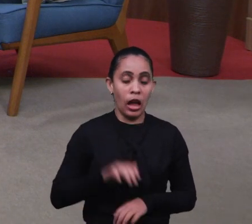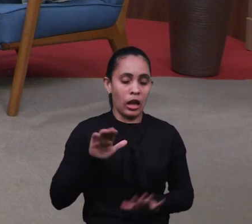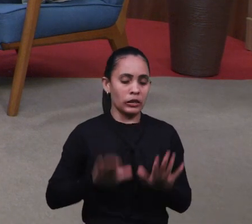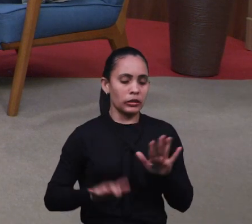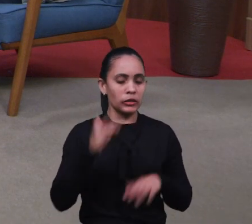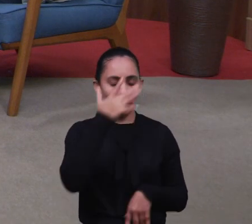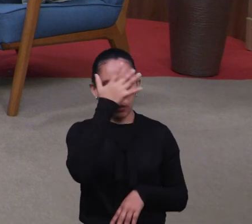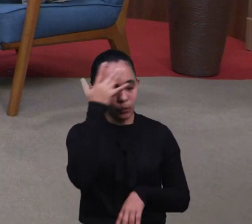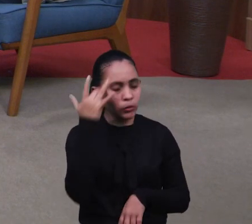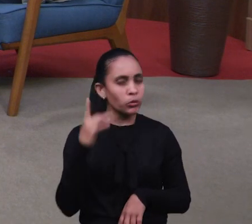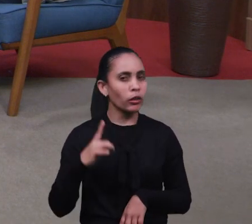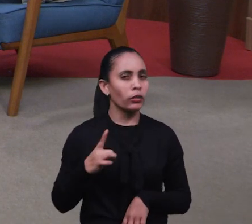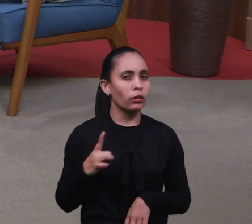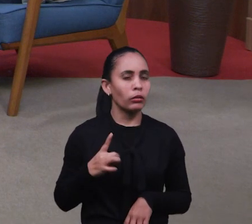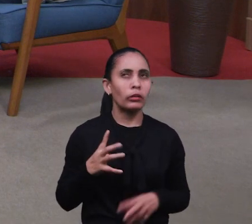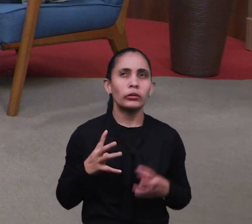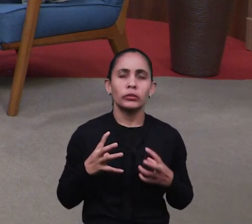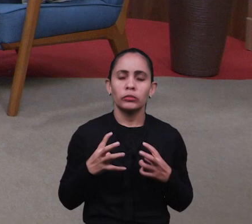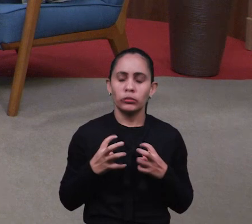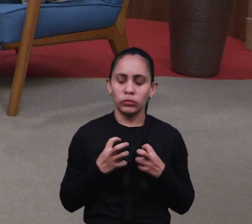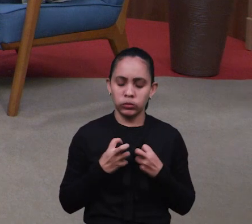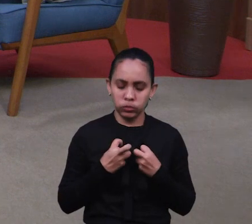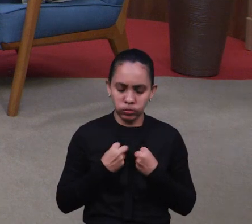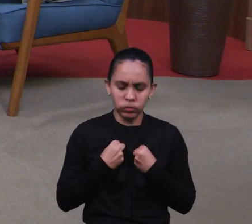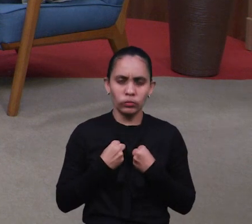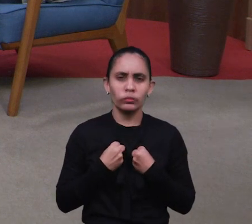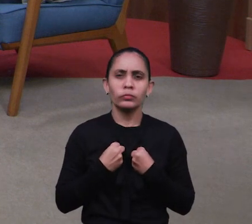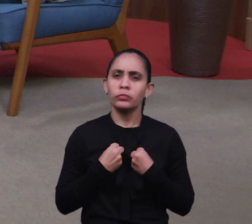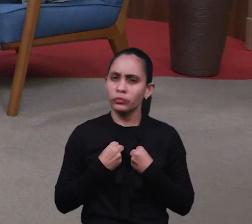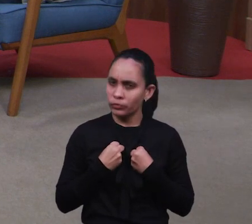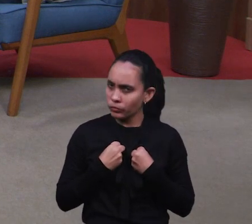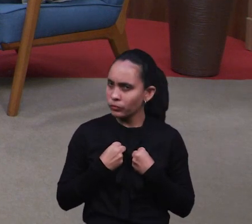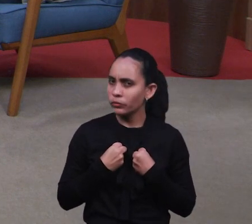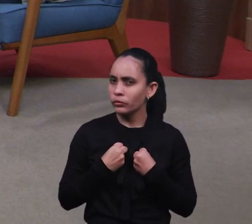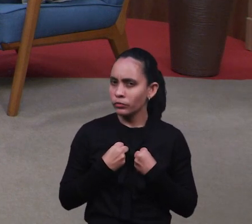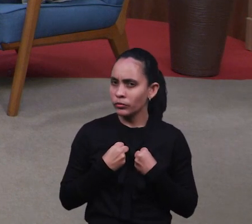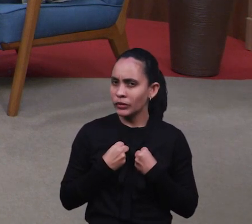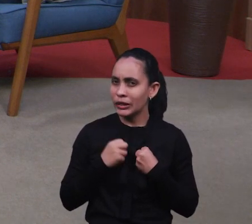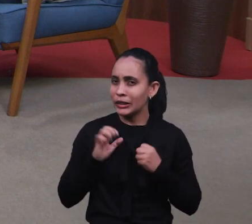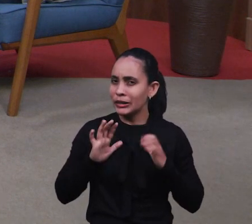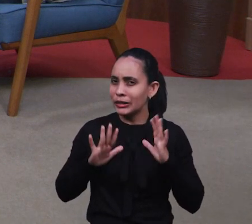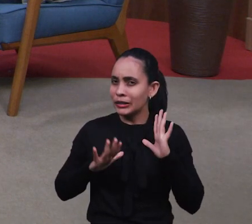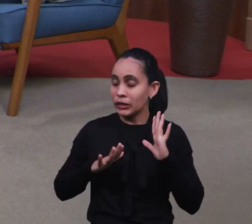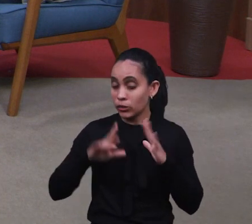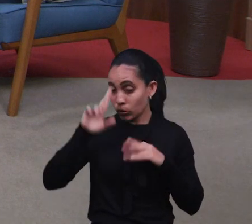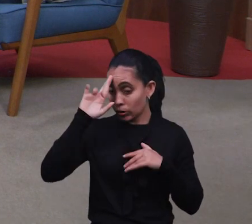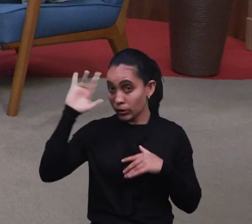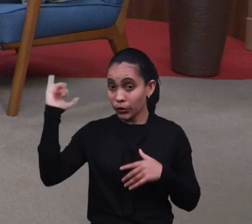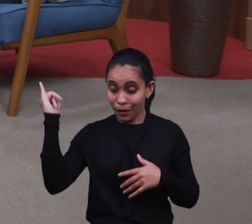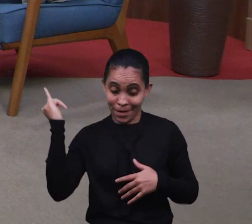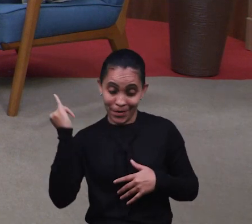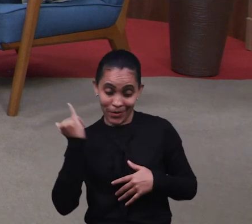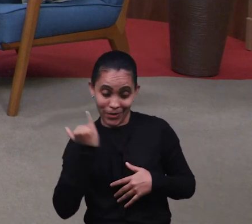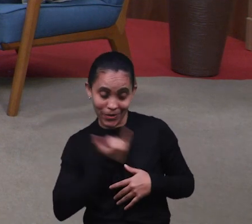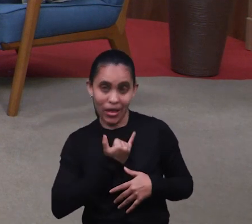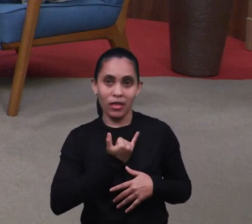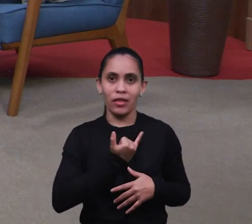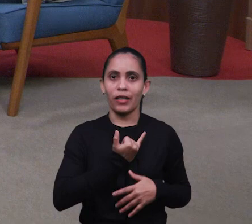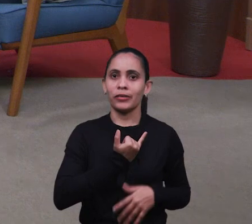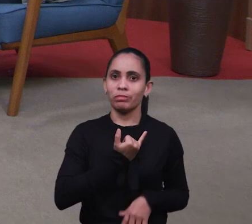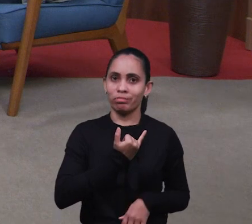está amargurada. Então, o Senhor tem uma palavra